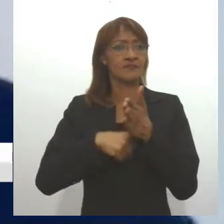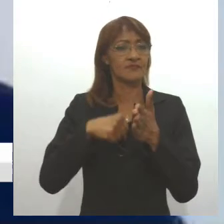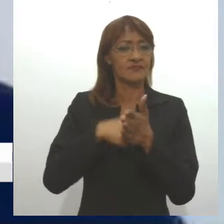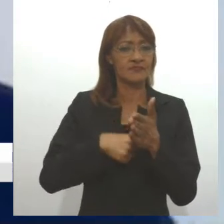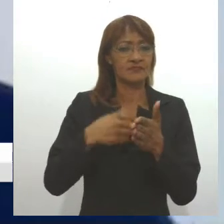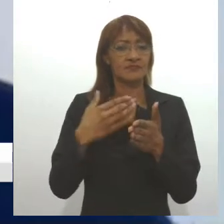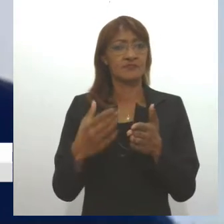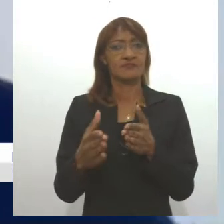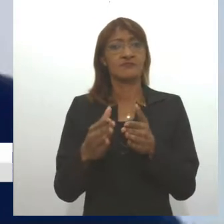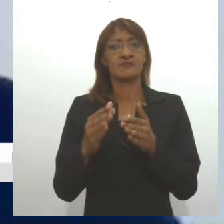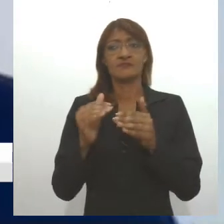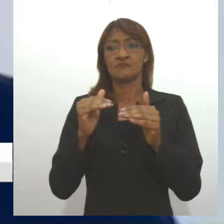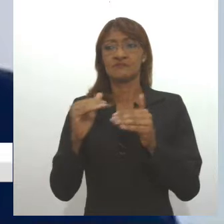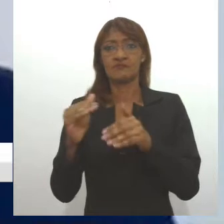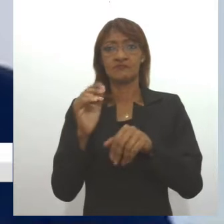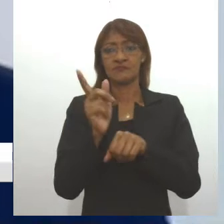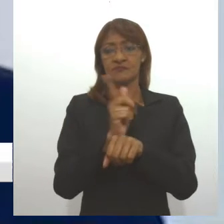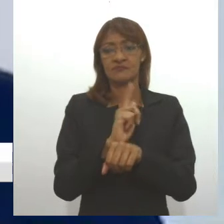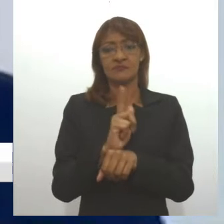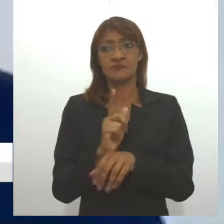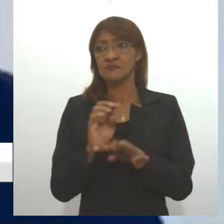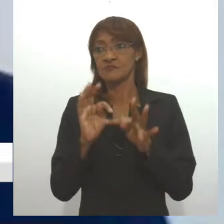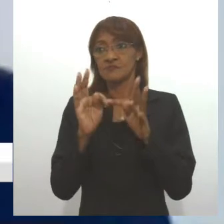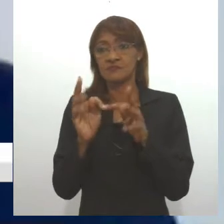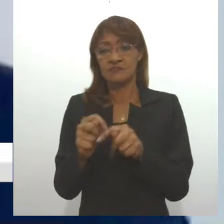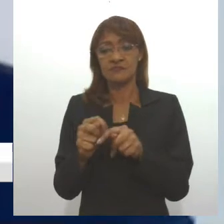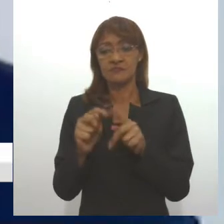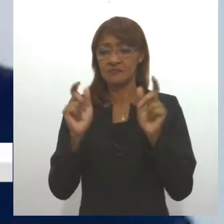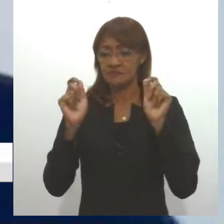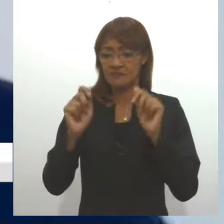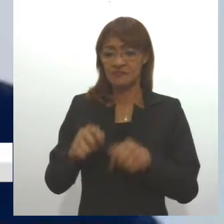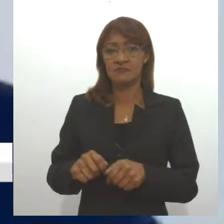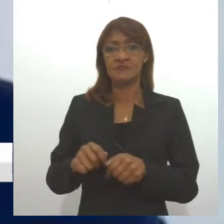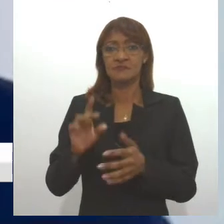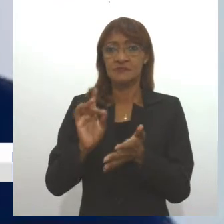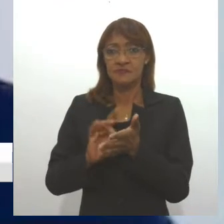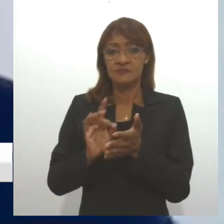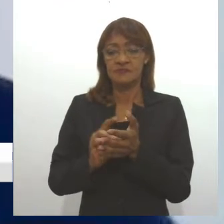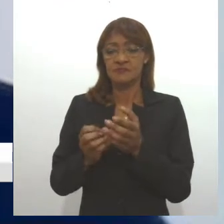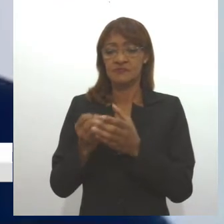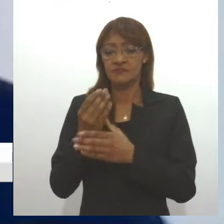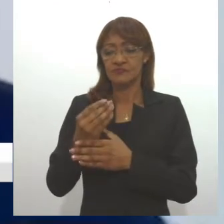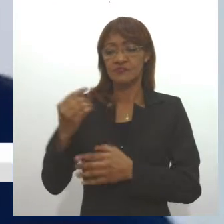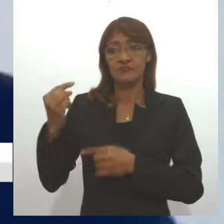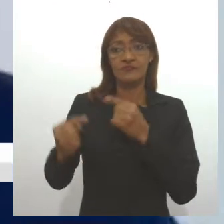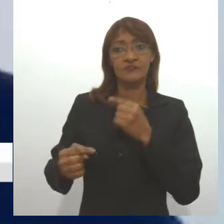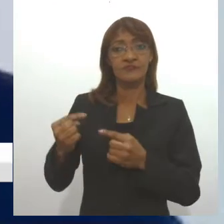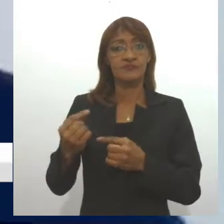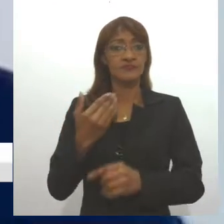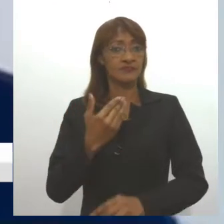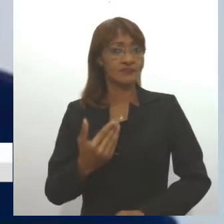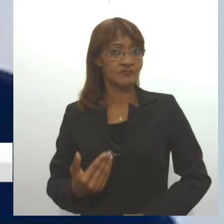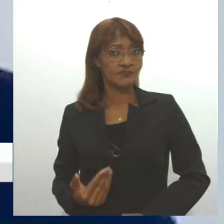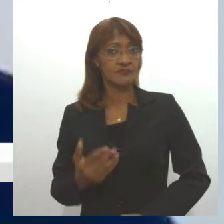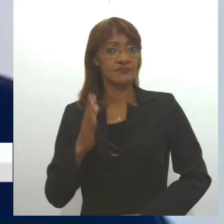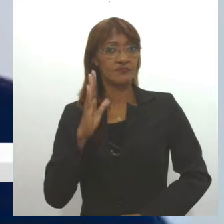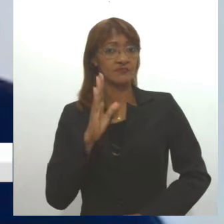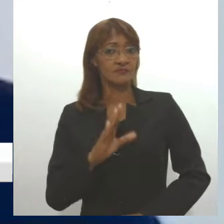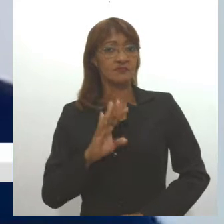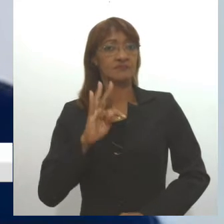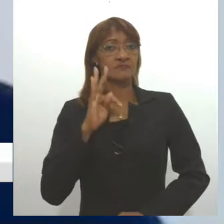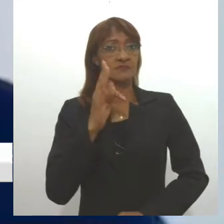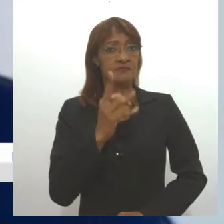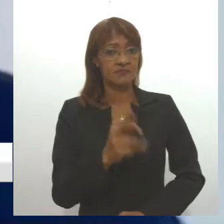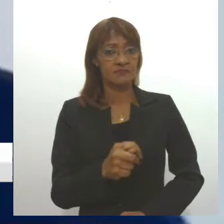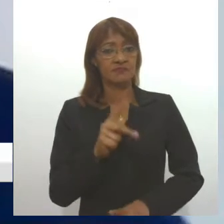gestão, trazer políticas públicas de verdade para a nossa população, né? Pensar políticas públicas de verdade para a